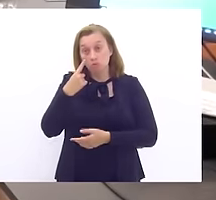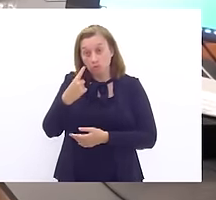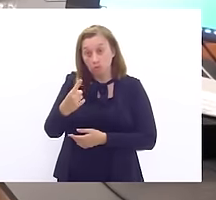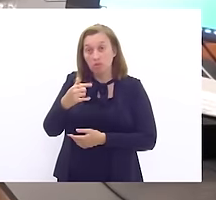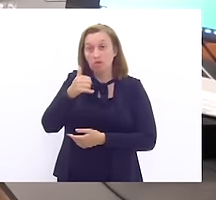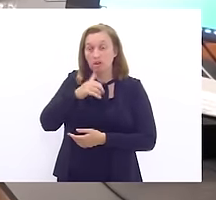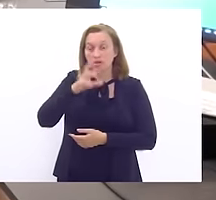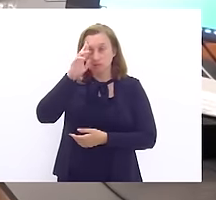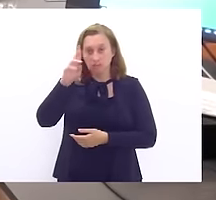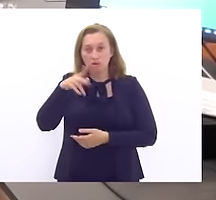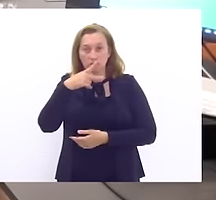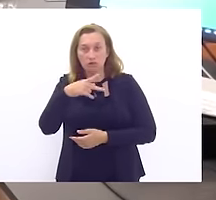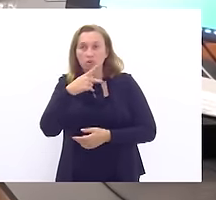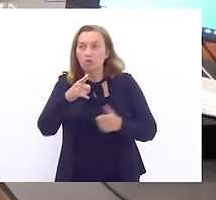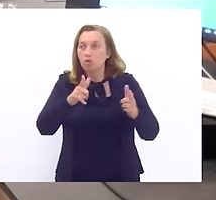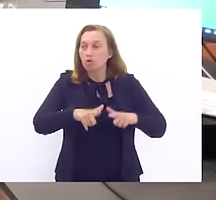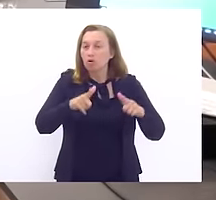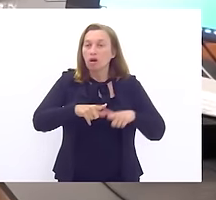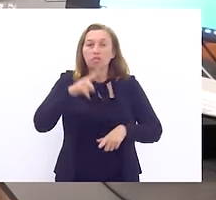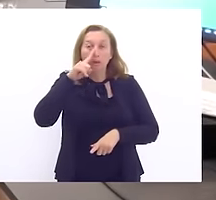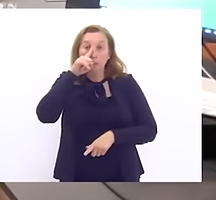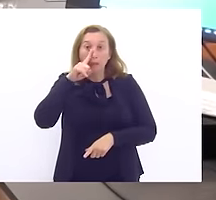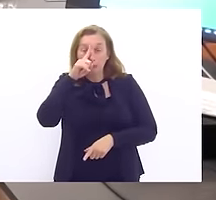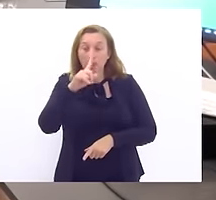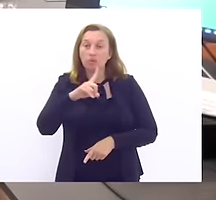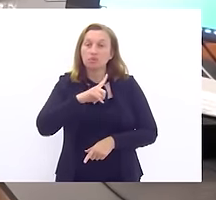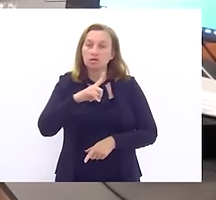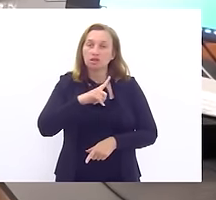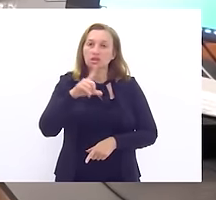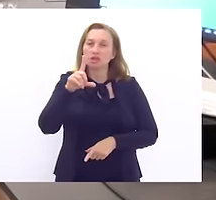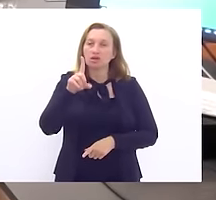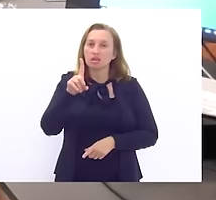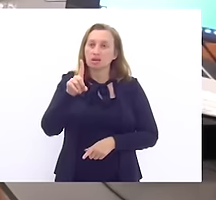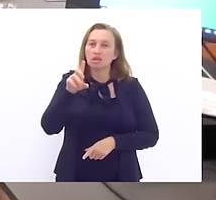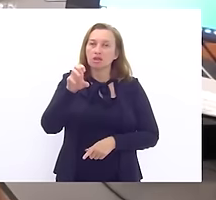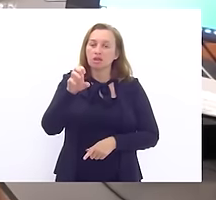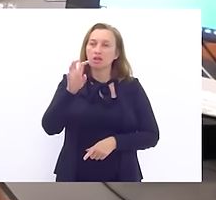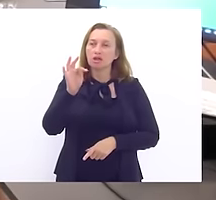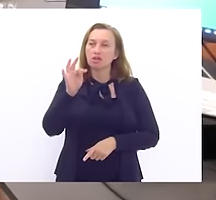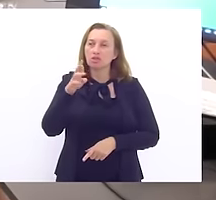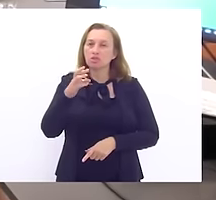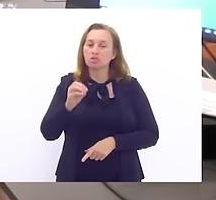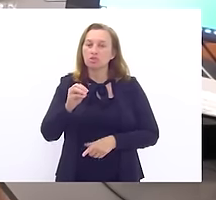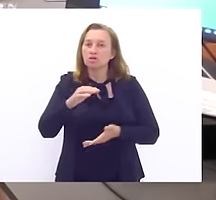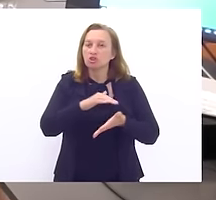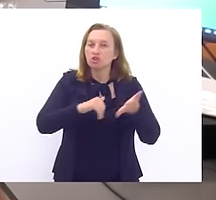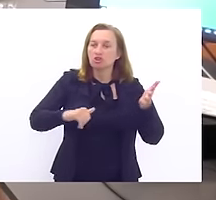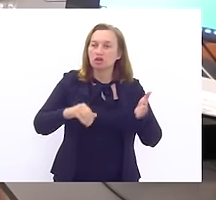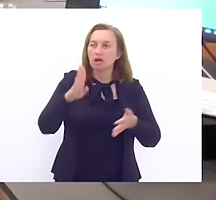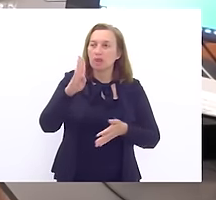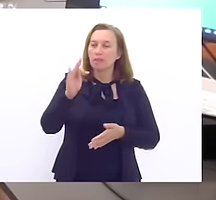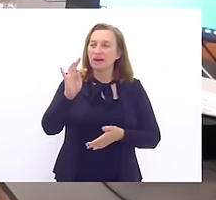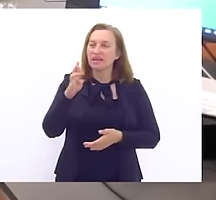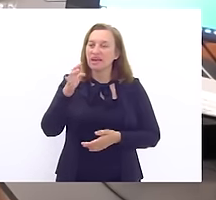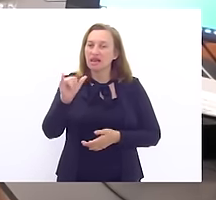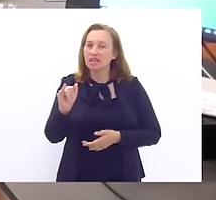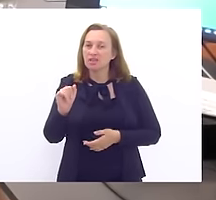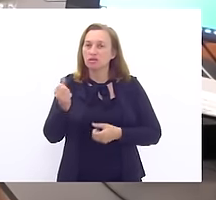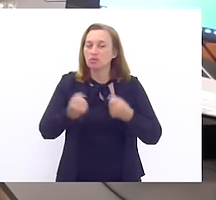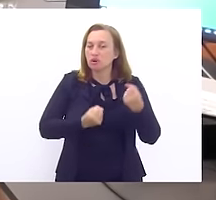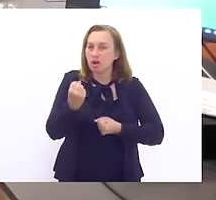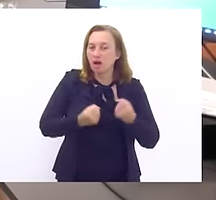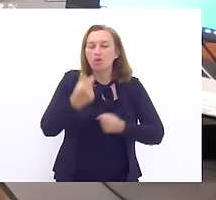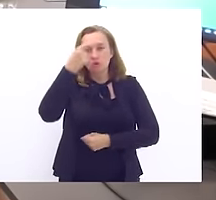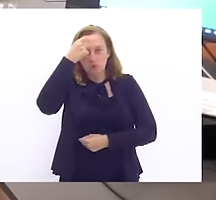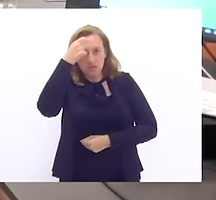mesmo falou que é um lugar de potencial perigo tanto é que o Beto tira as baterias dos carros para que não tem uma explosão então a senhora está ciente disso e